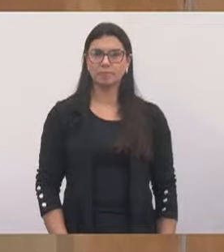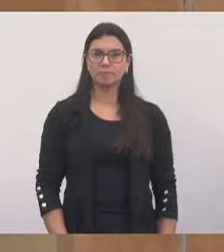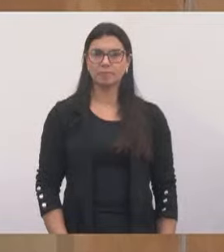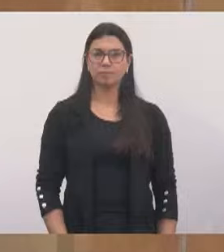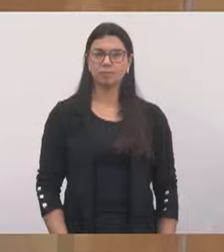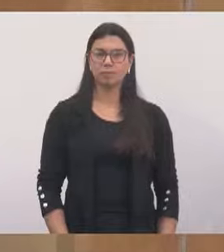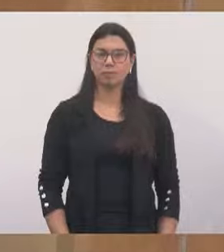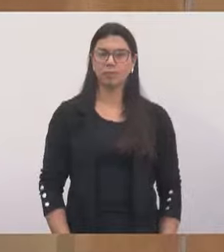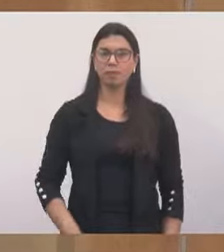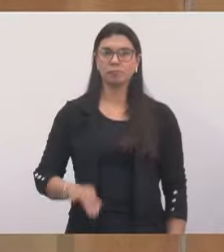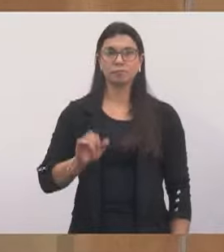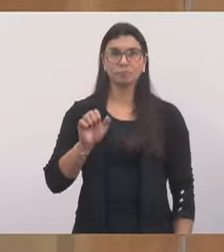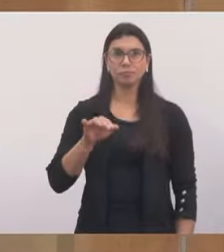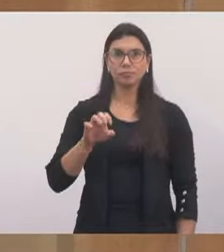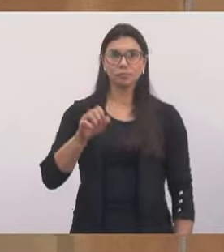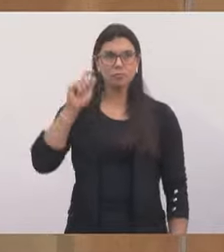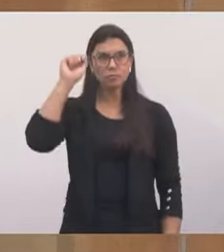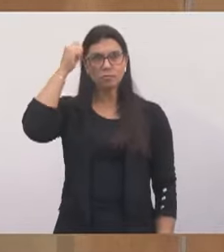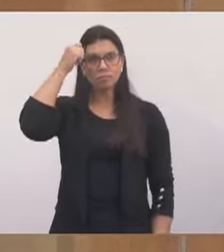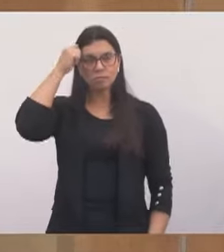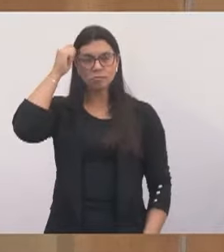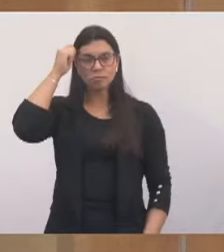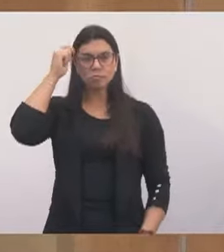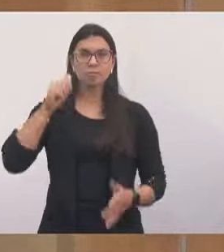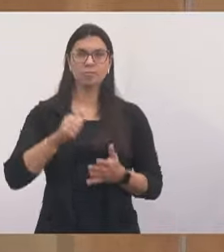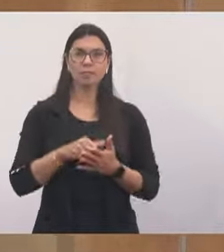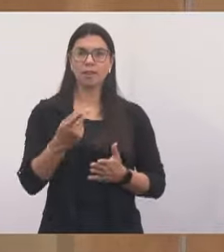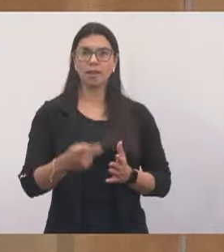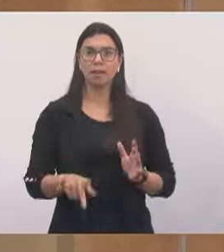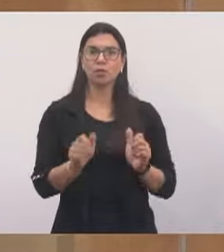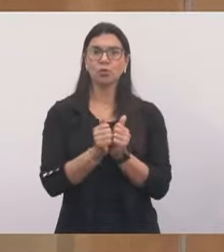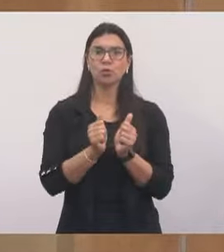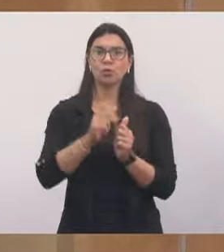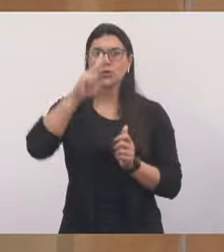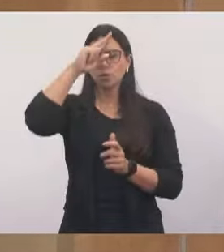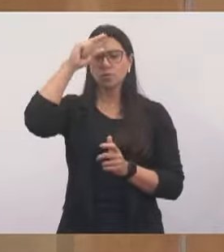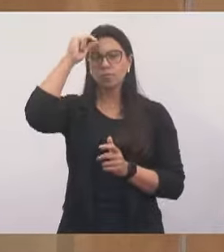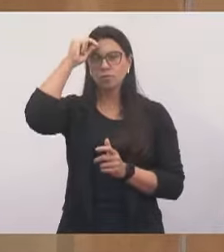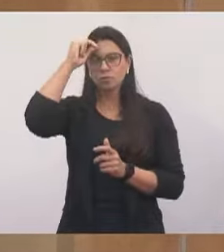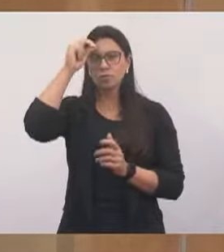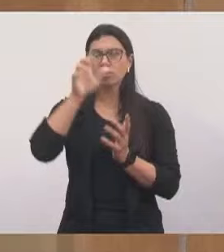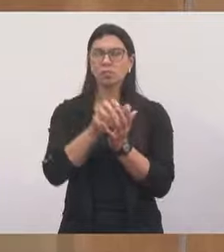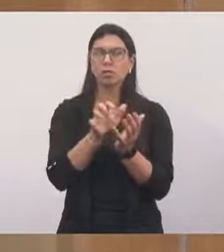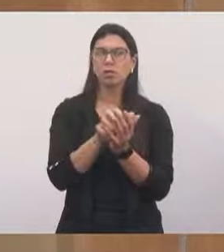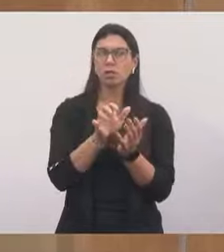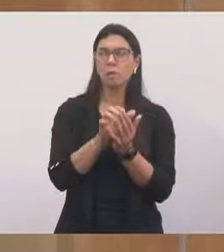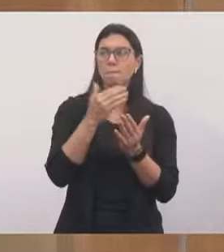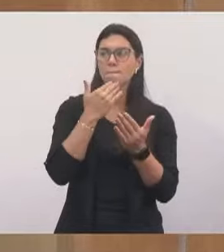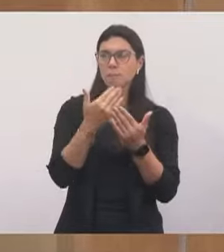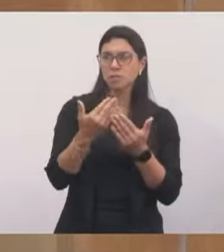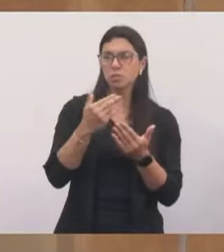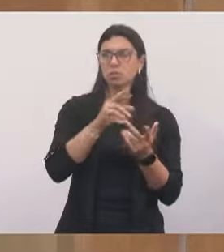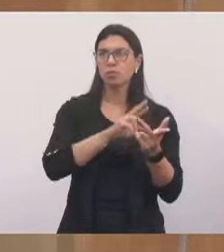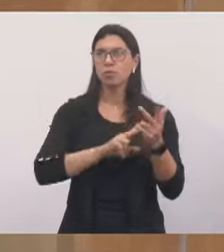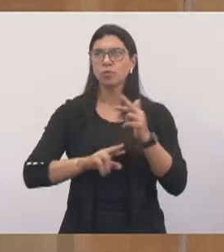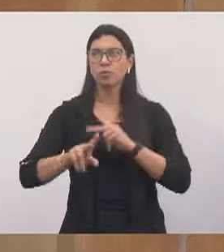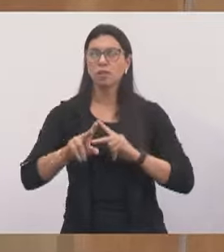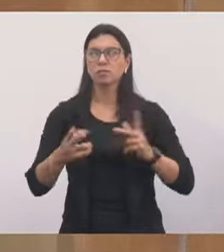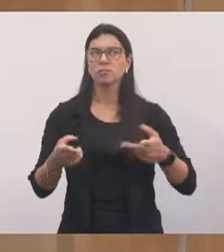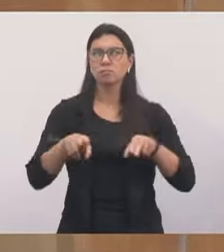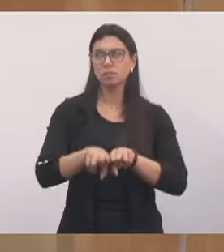Ponte Preta está estabelecendo com a Prefeitura de Jacareí, já está em trâmite, através de solicitações, parceria para